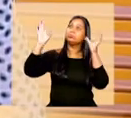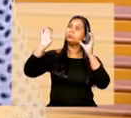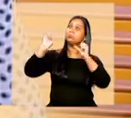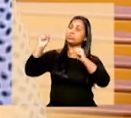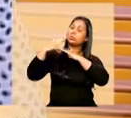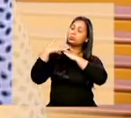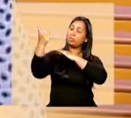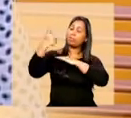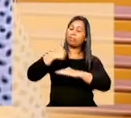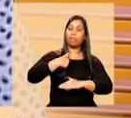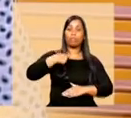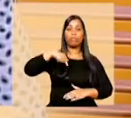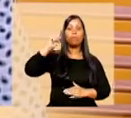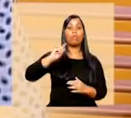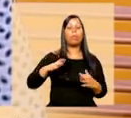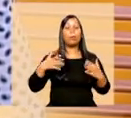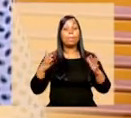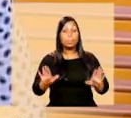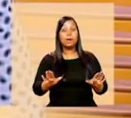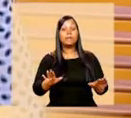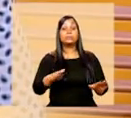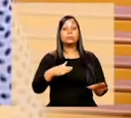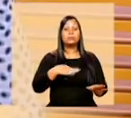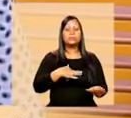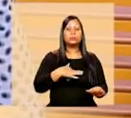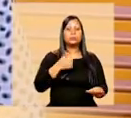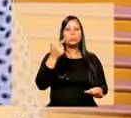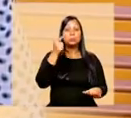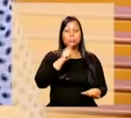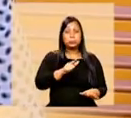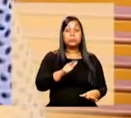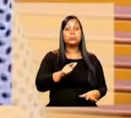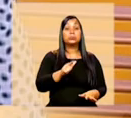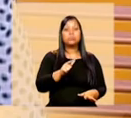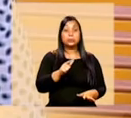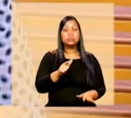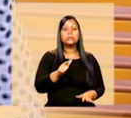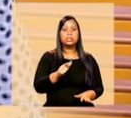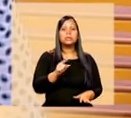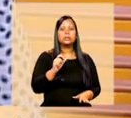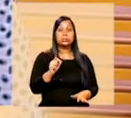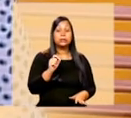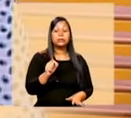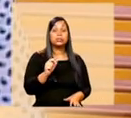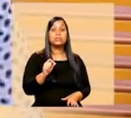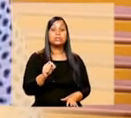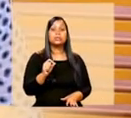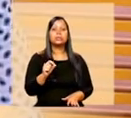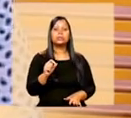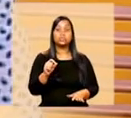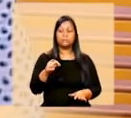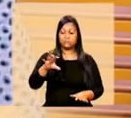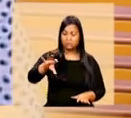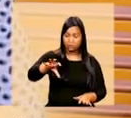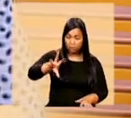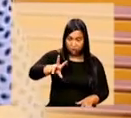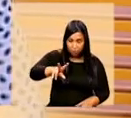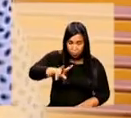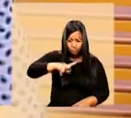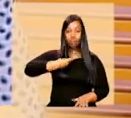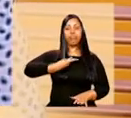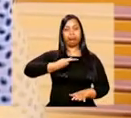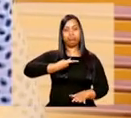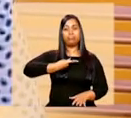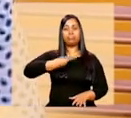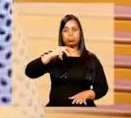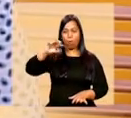mais. Mas é a chance que eu tive, né, de ser receptora de um órgão e